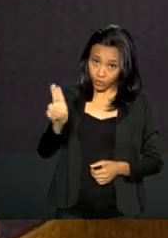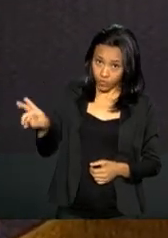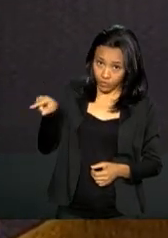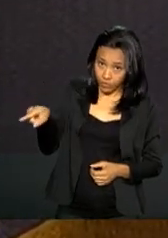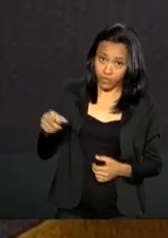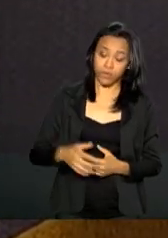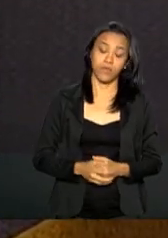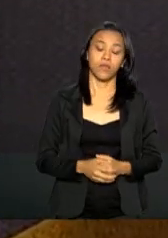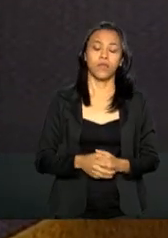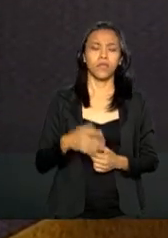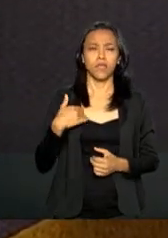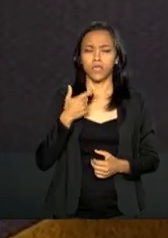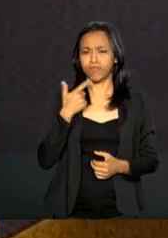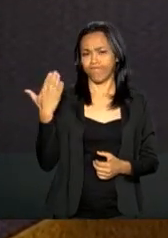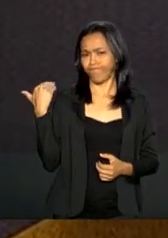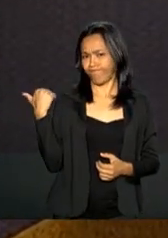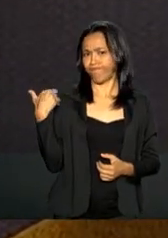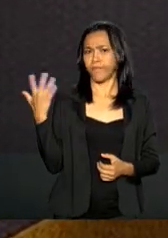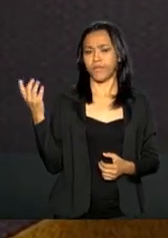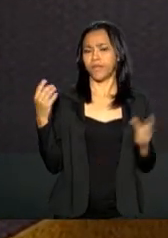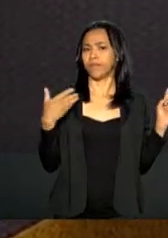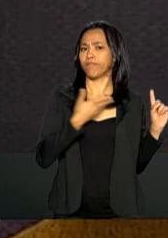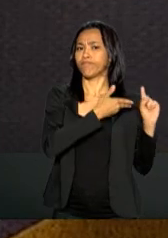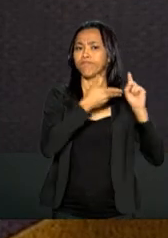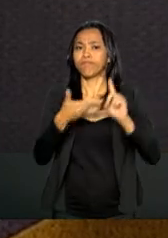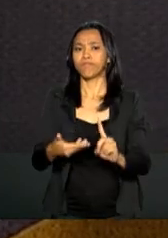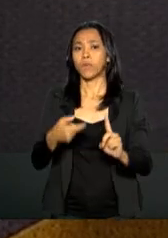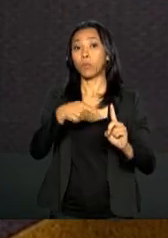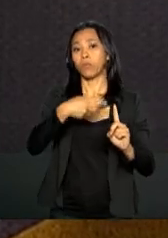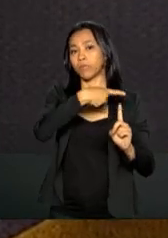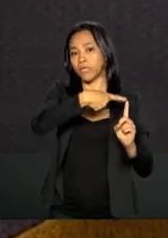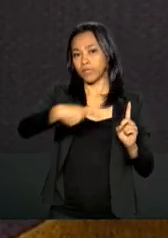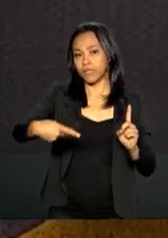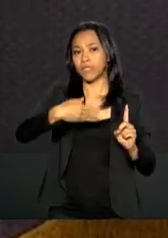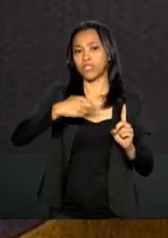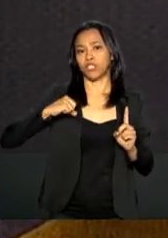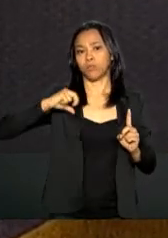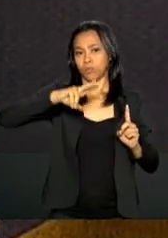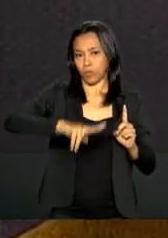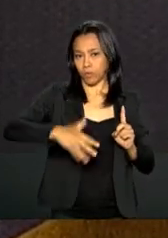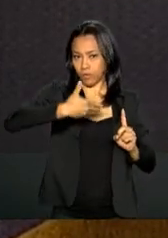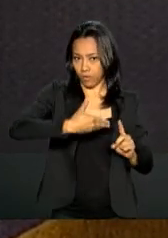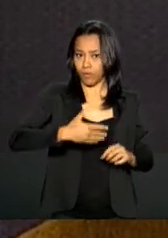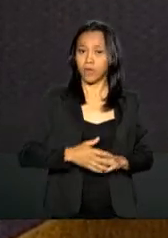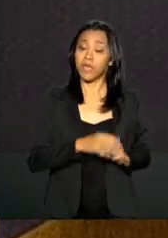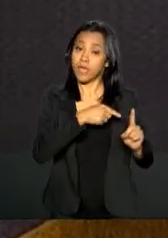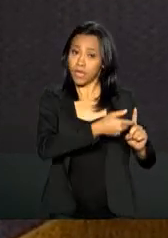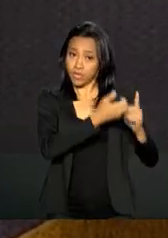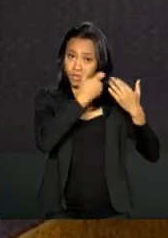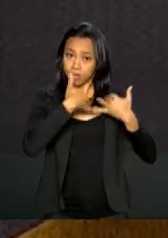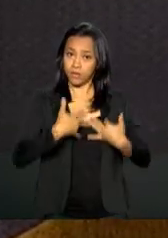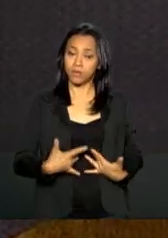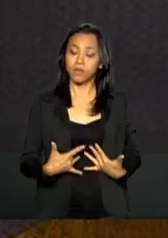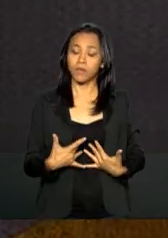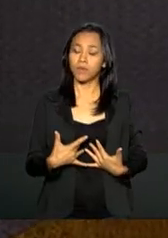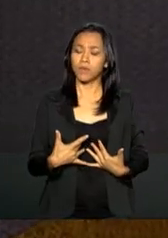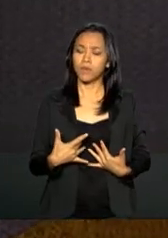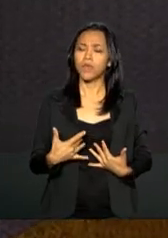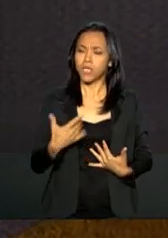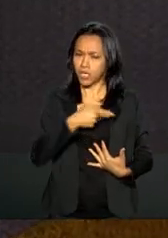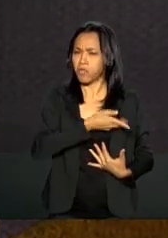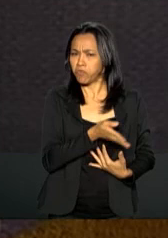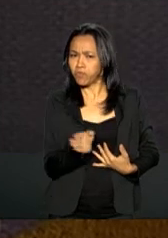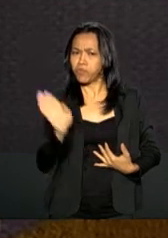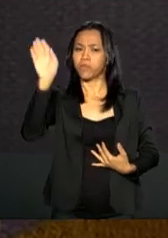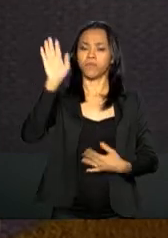presidente jorge sampaio de portugal ele contou no início mas que ele esteve no rio de